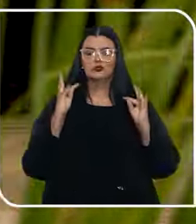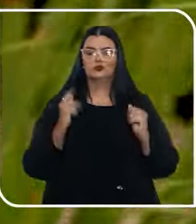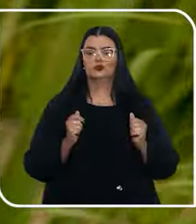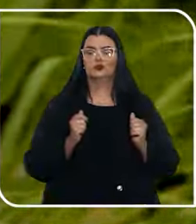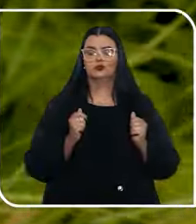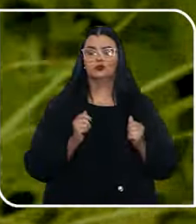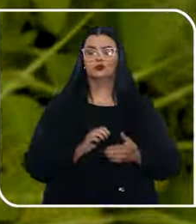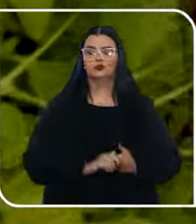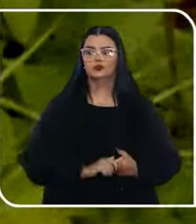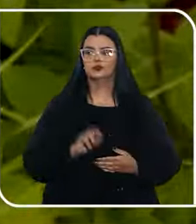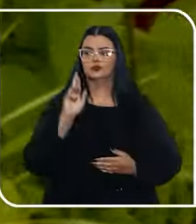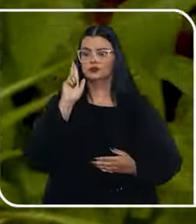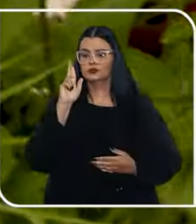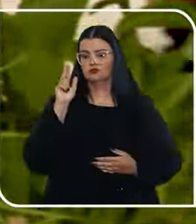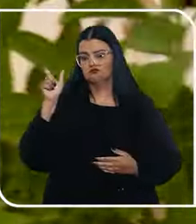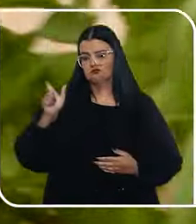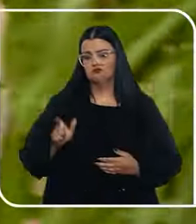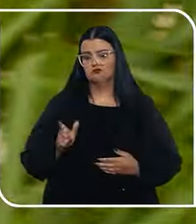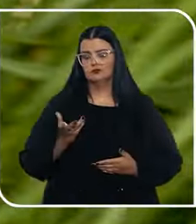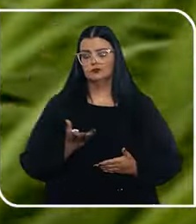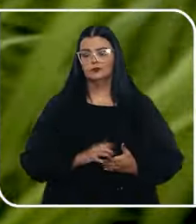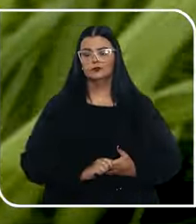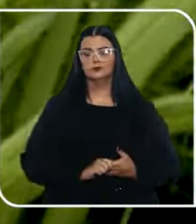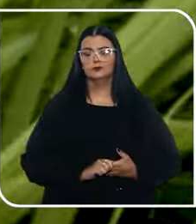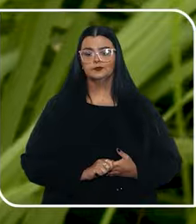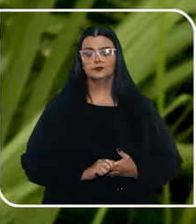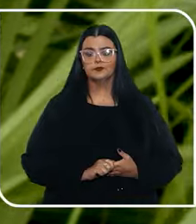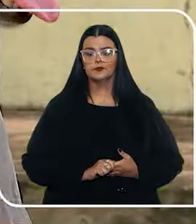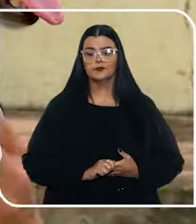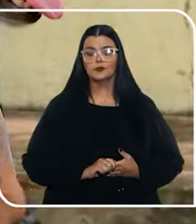tomou frente desse posicionamento?